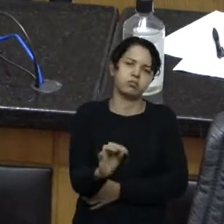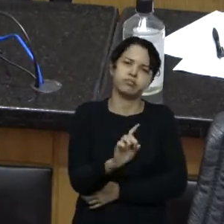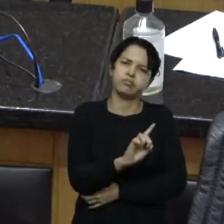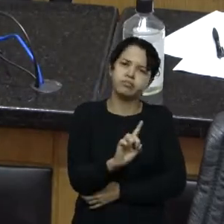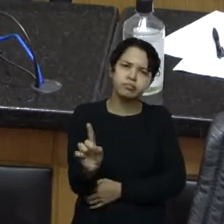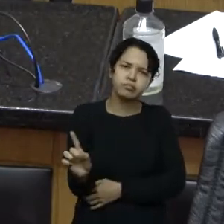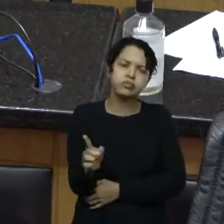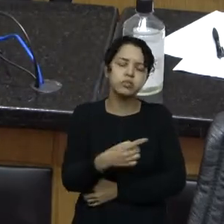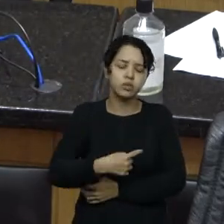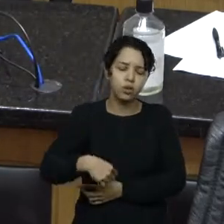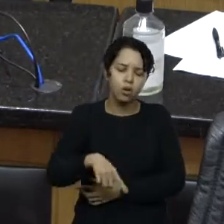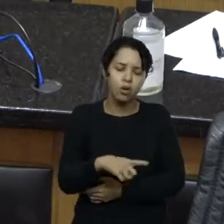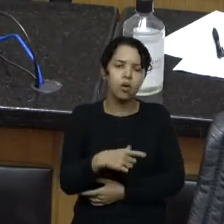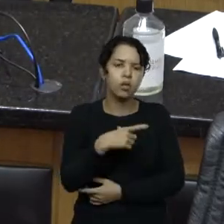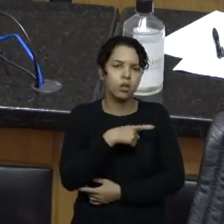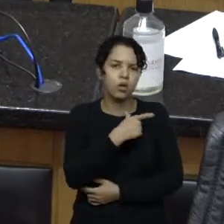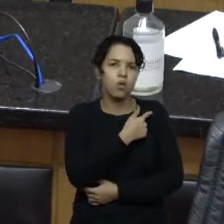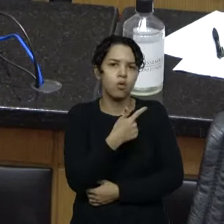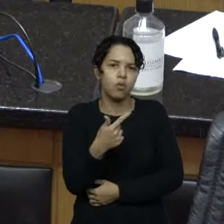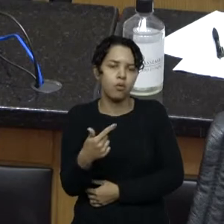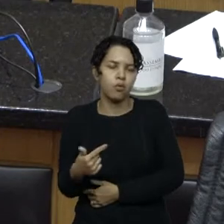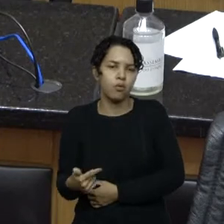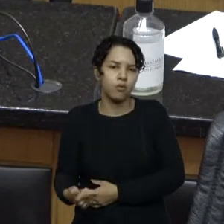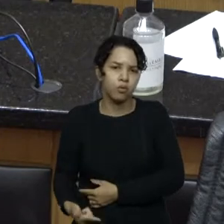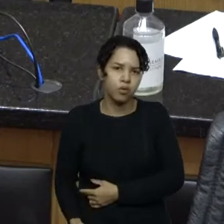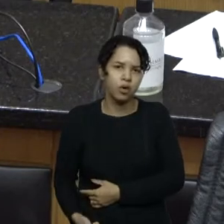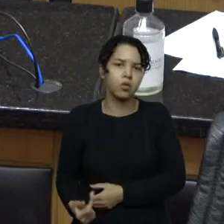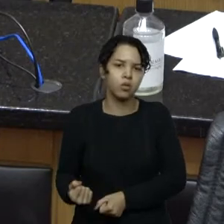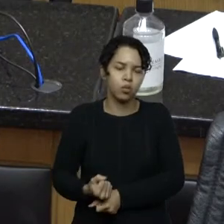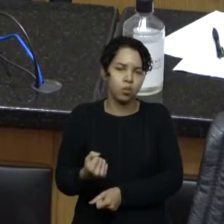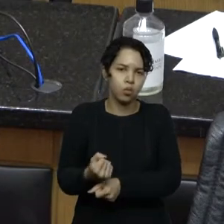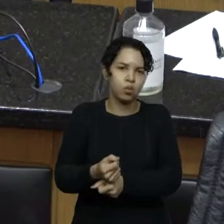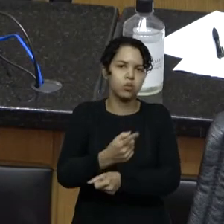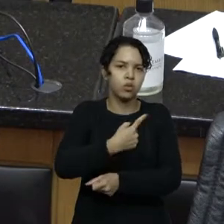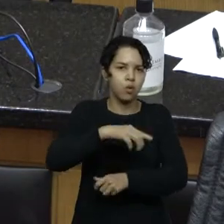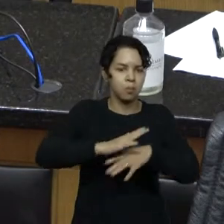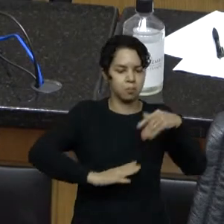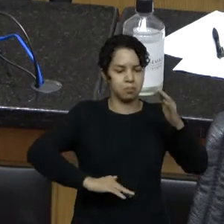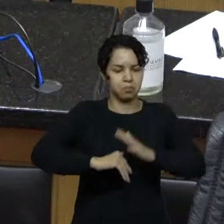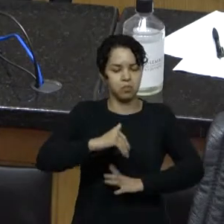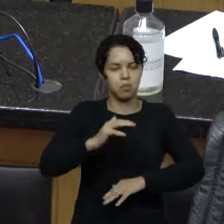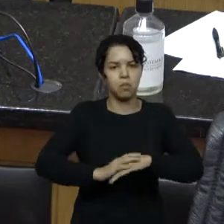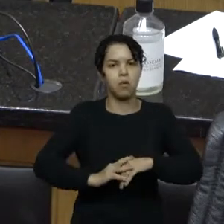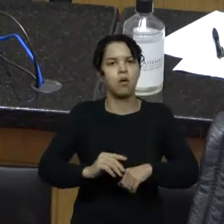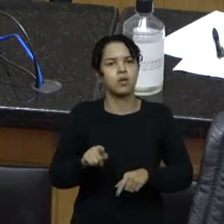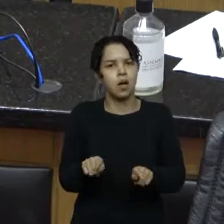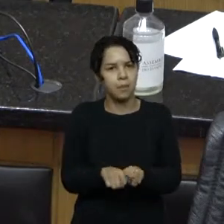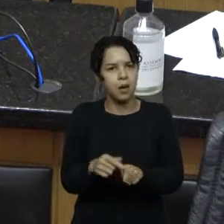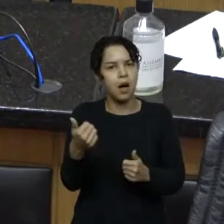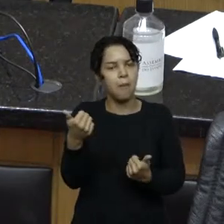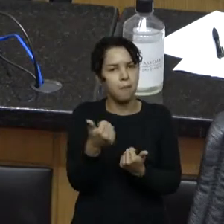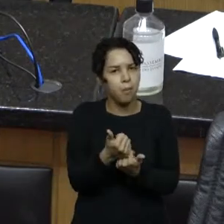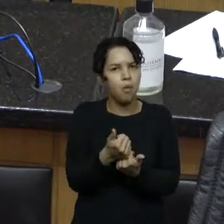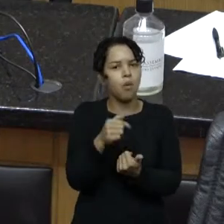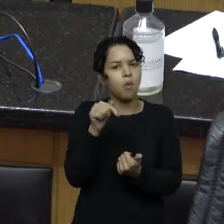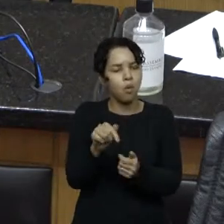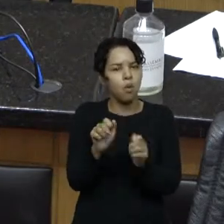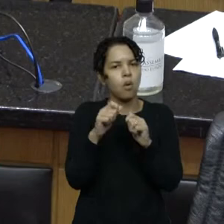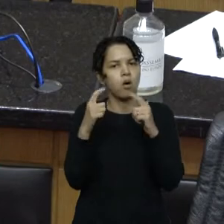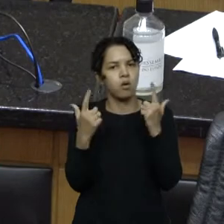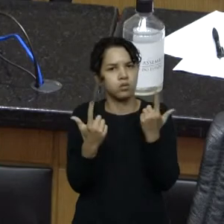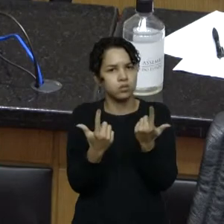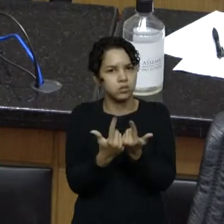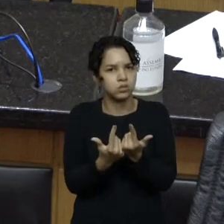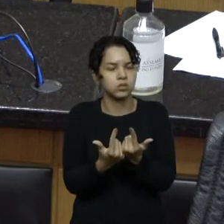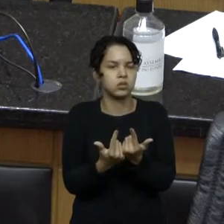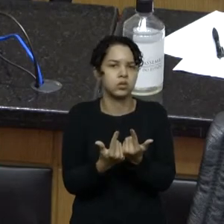gente nós temos um governo austero que foi construído também Pelas nossas mãos Presidente um apoio dessa casa de Lace e